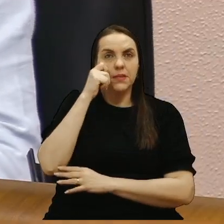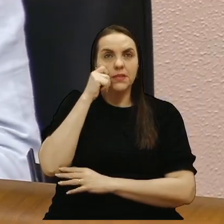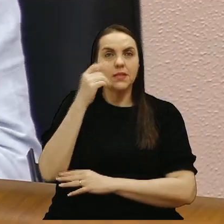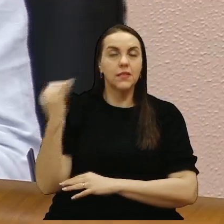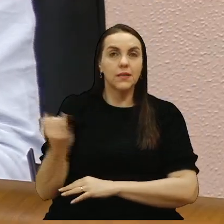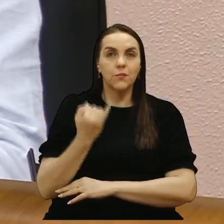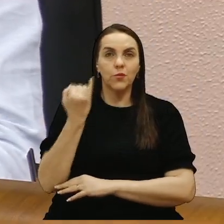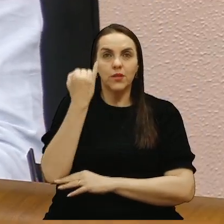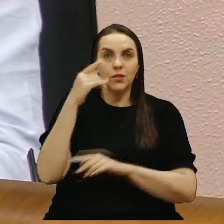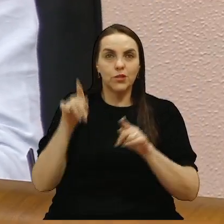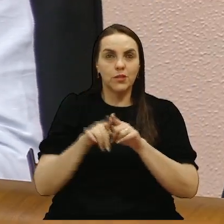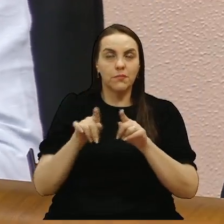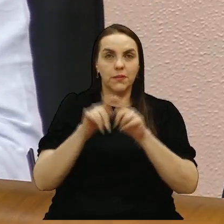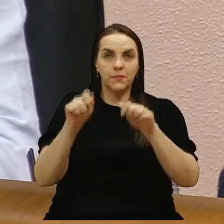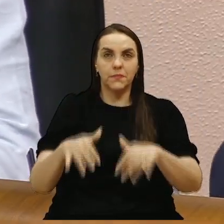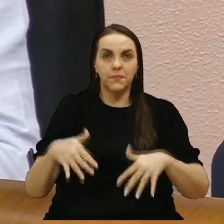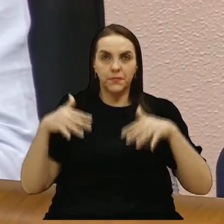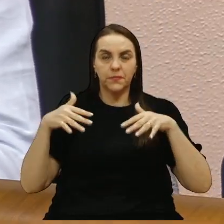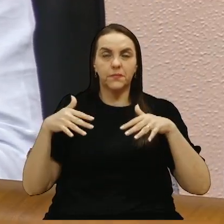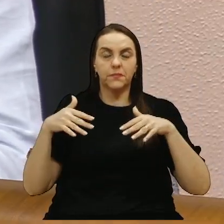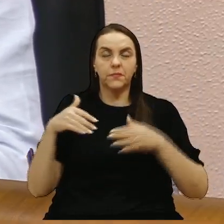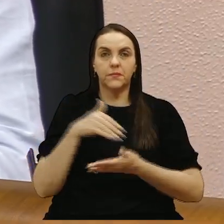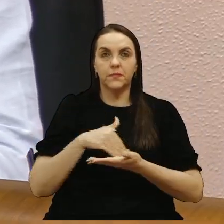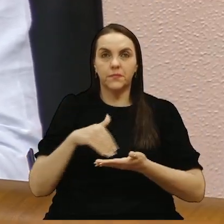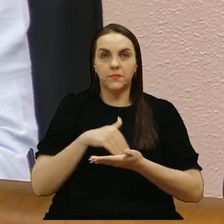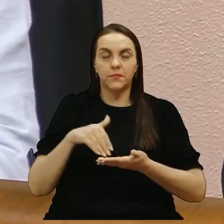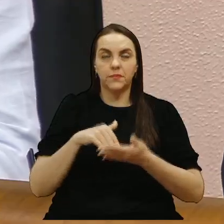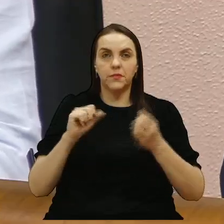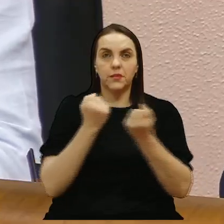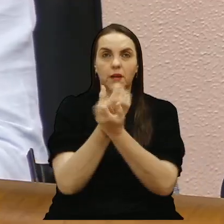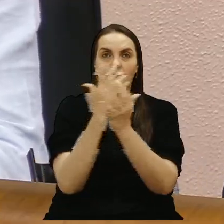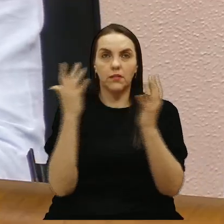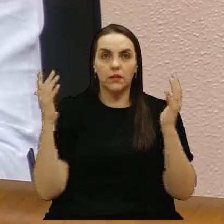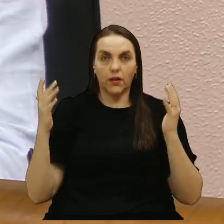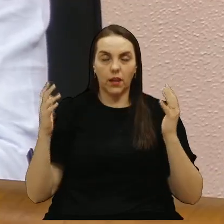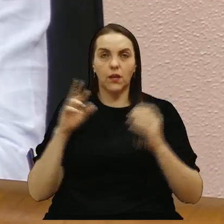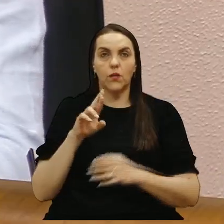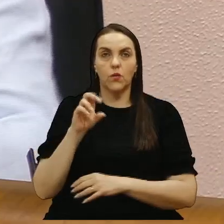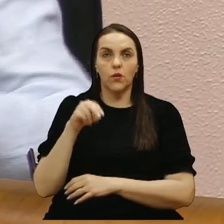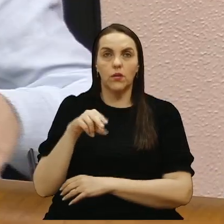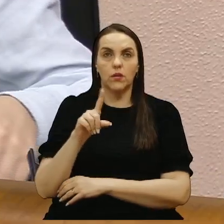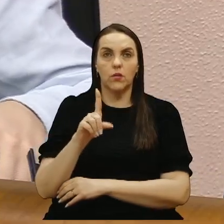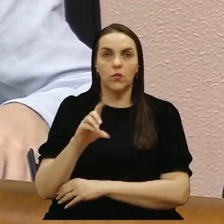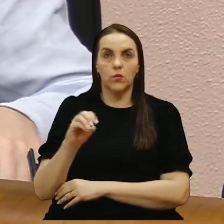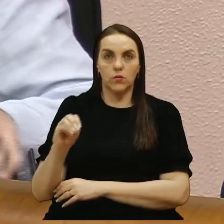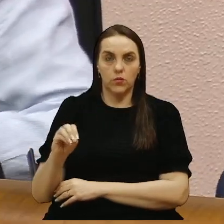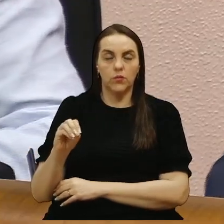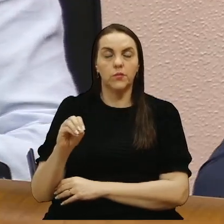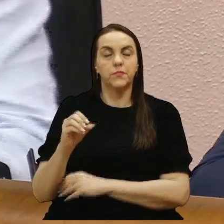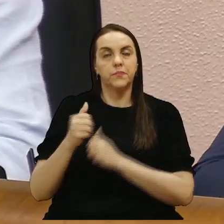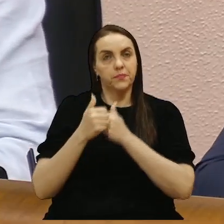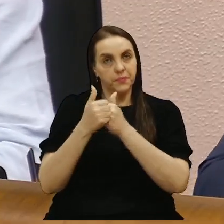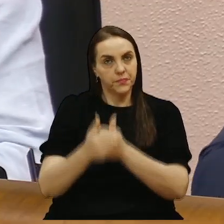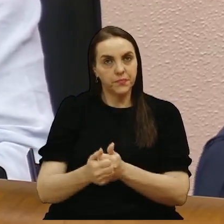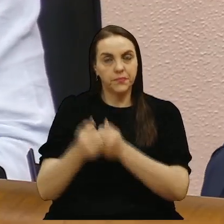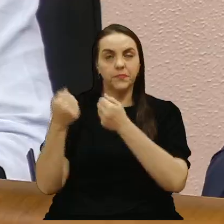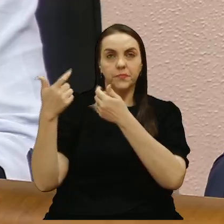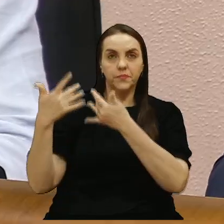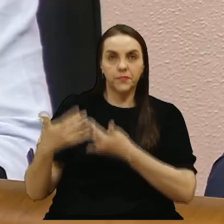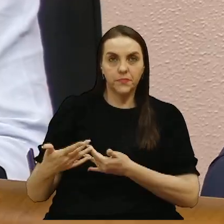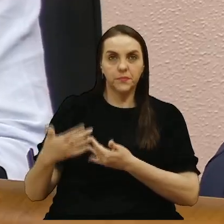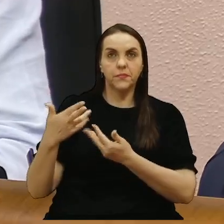a presença aqui no plenário do secretário de Meio Ambiente aqui do município, Ronaldo Boniatti, que acompanhou a fala